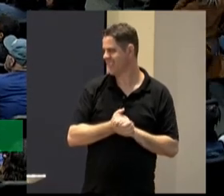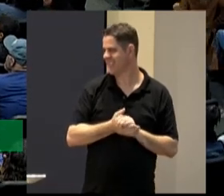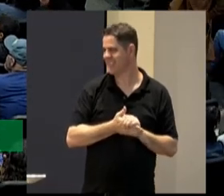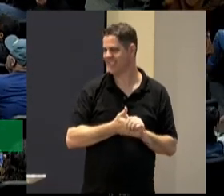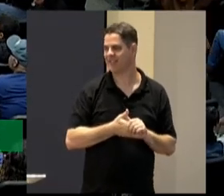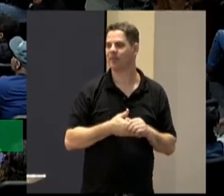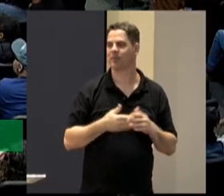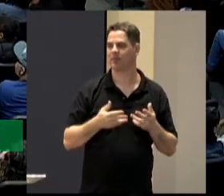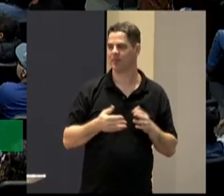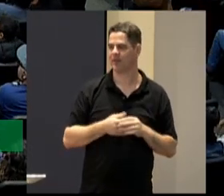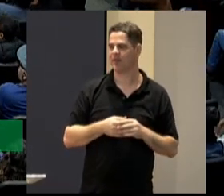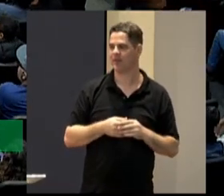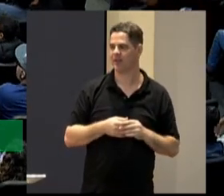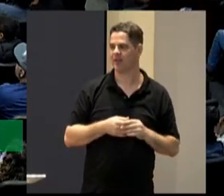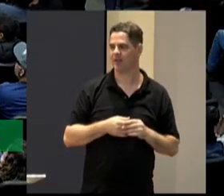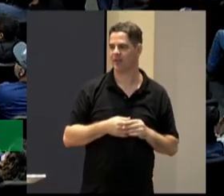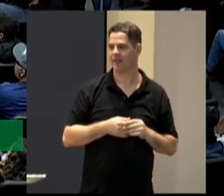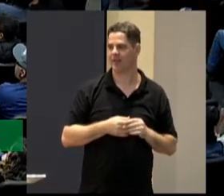Voltou.